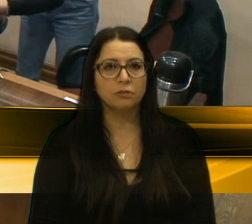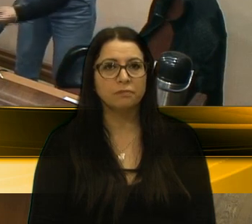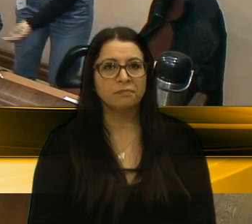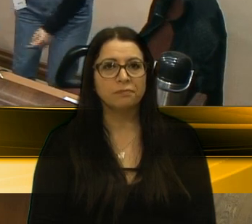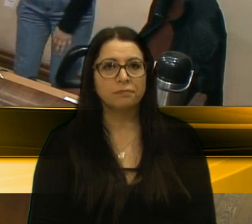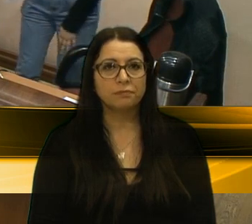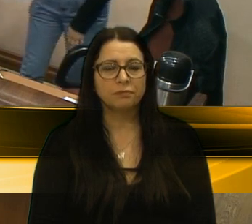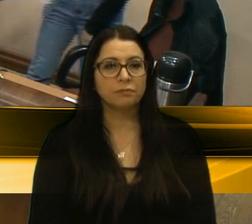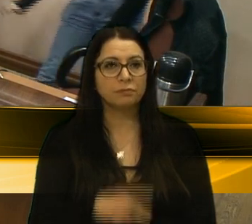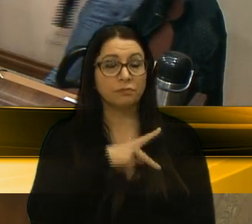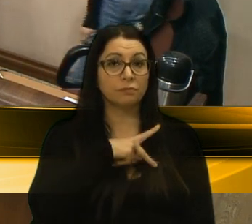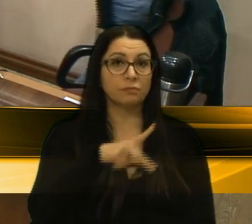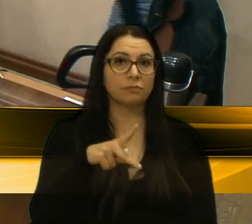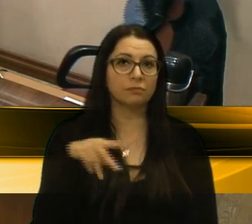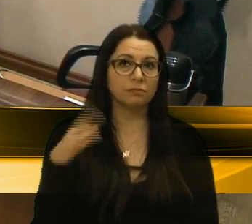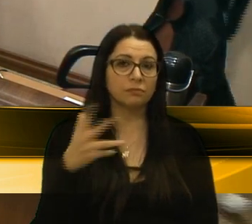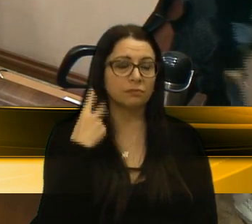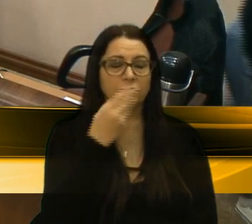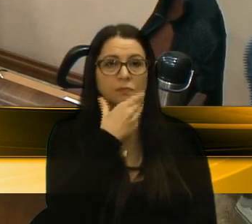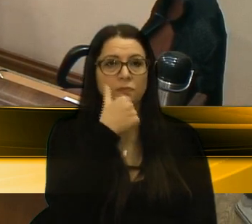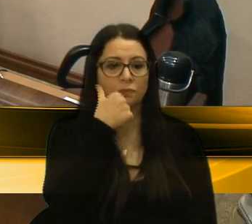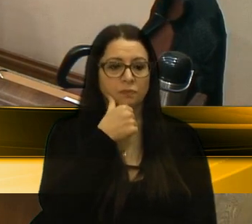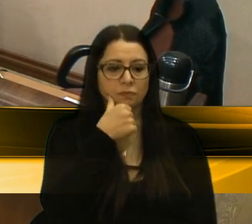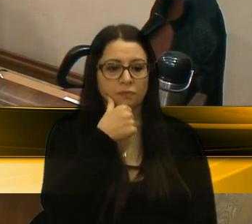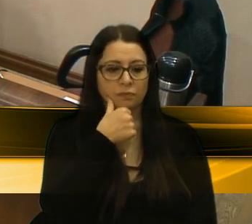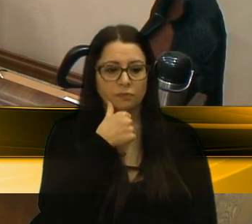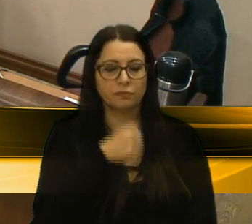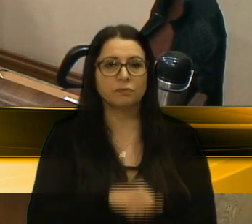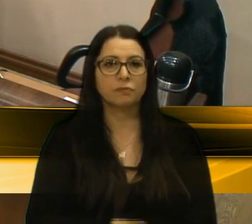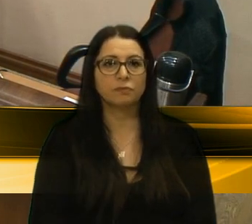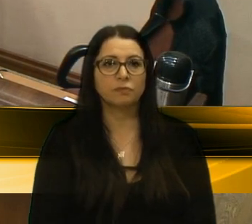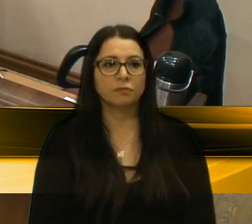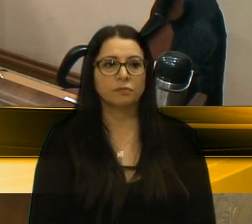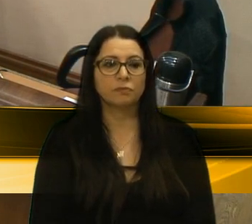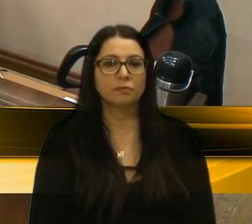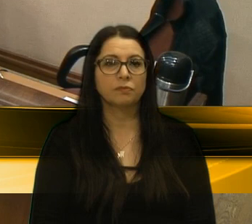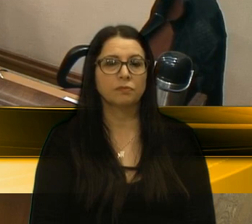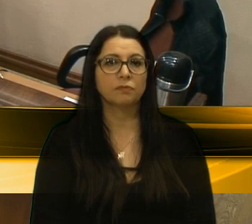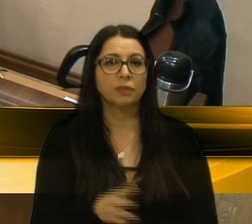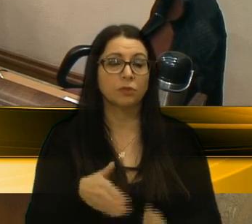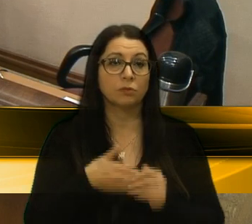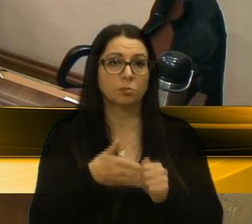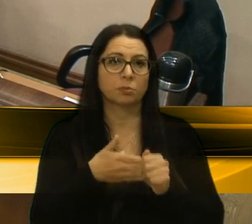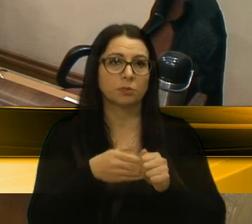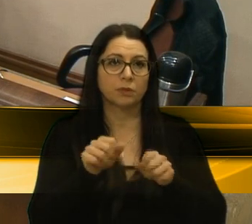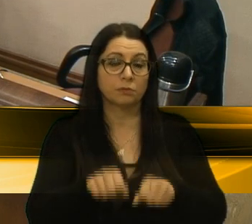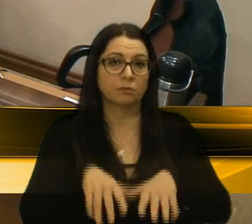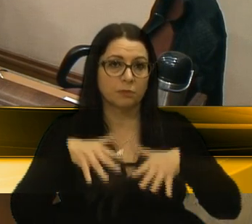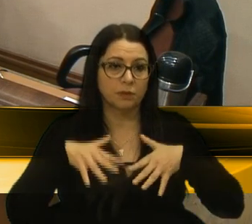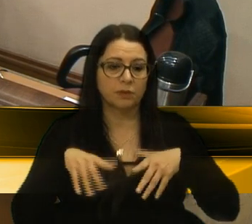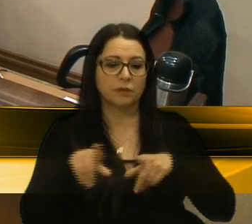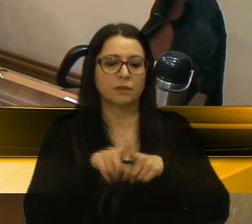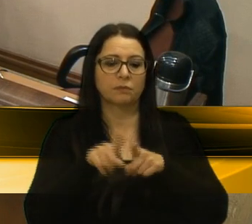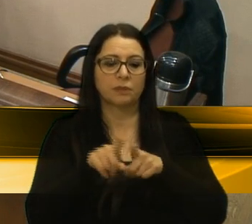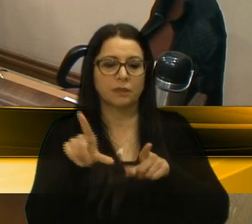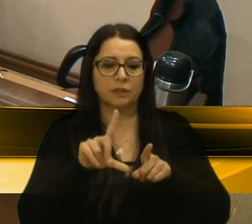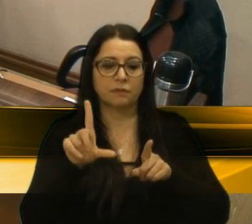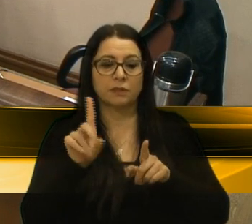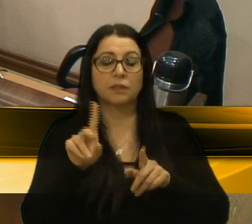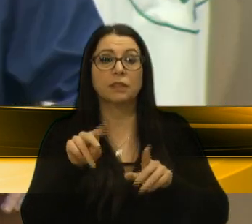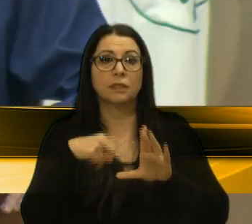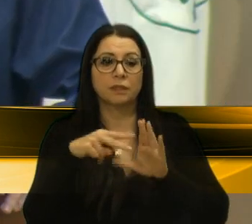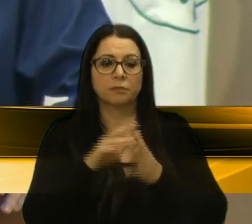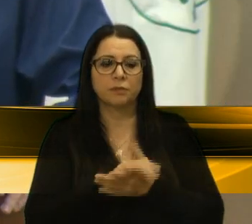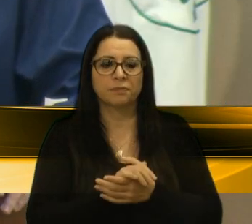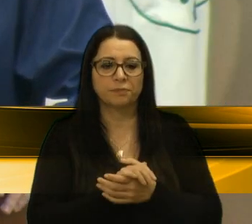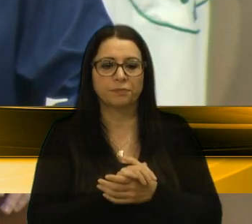Senhor presidente, senhoras vereadoras, senhores vereadores, quem nos acompanha aqui no plenário, também através da TV Câmara,